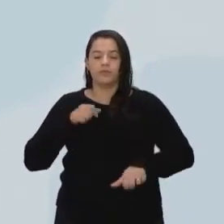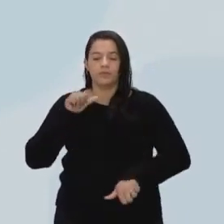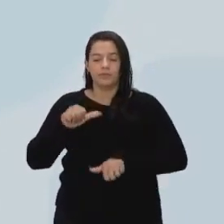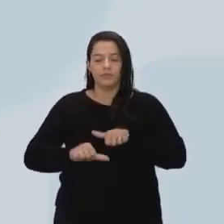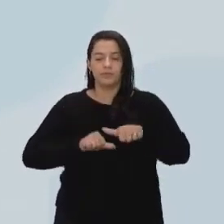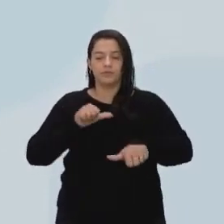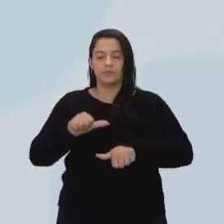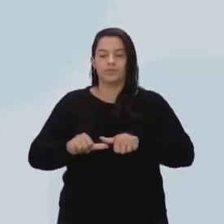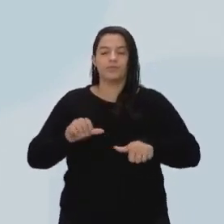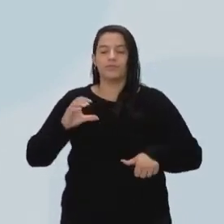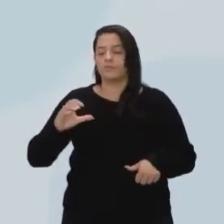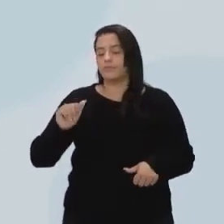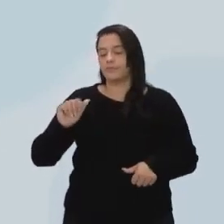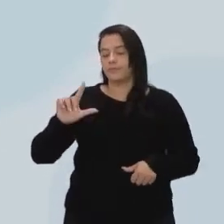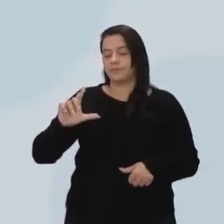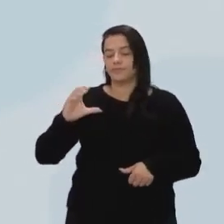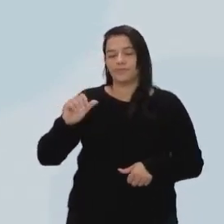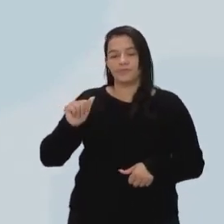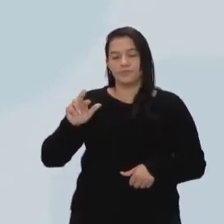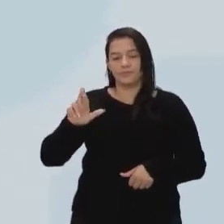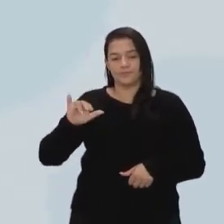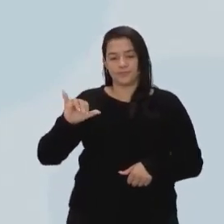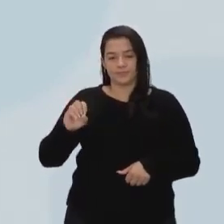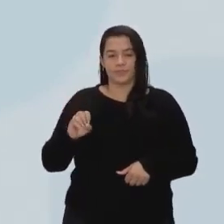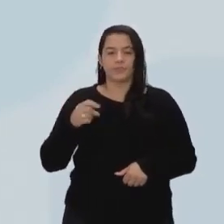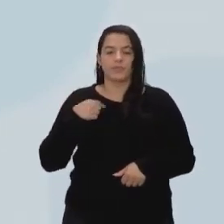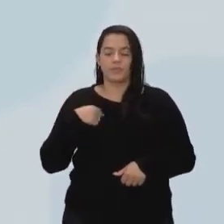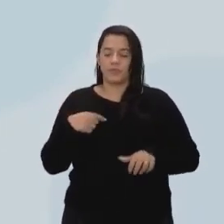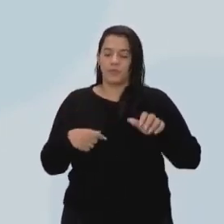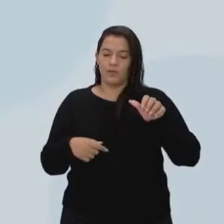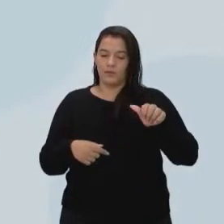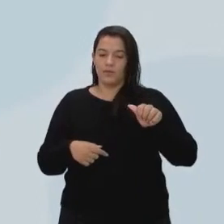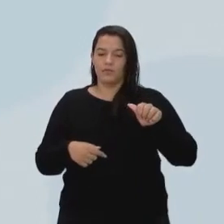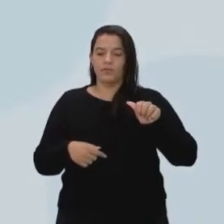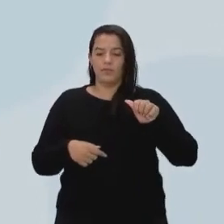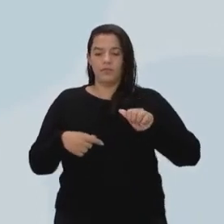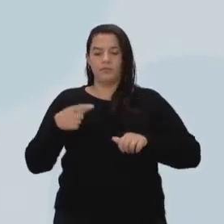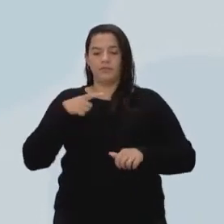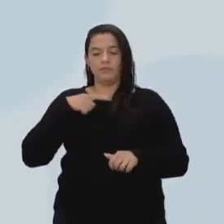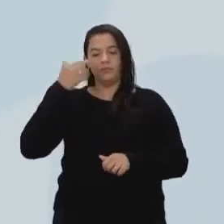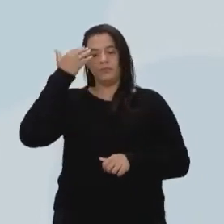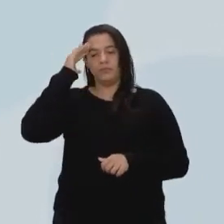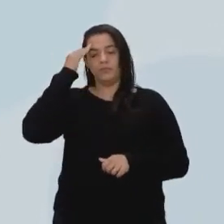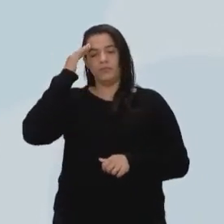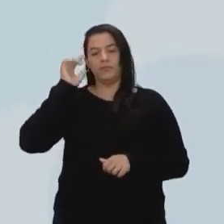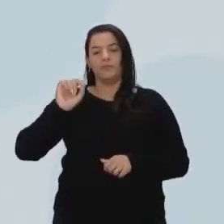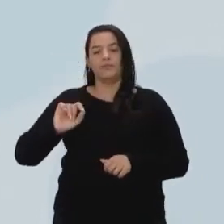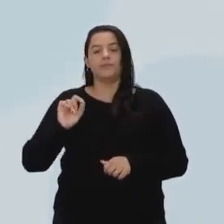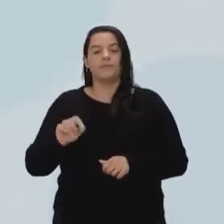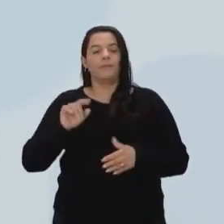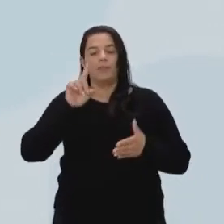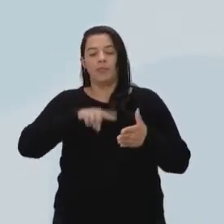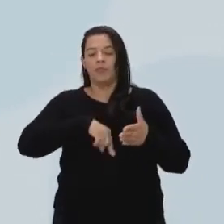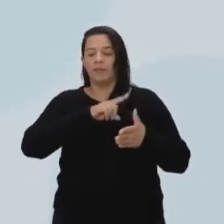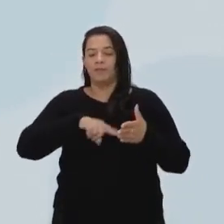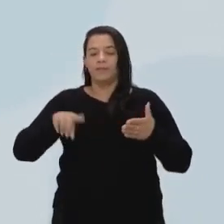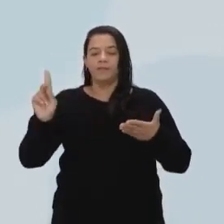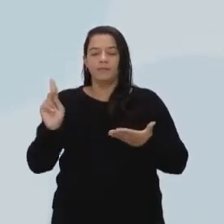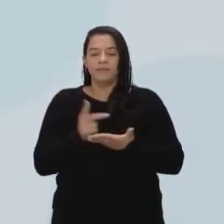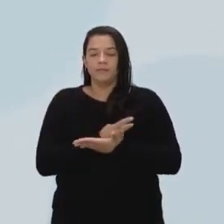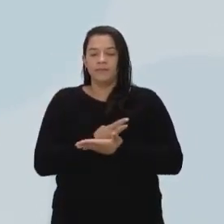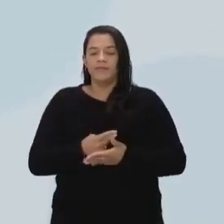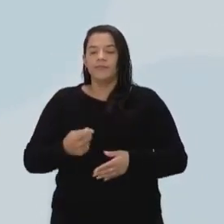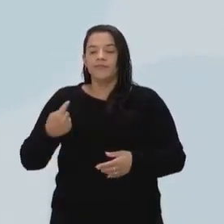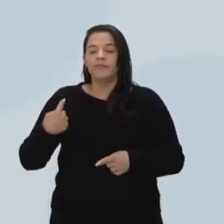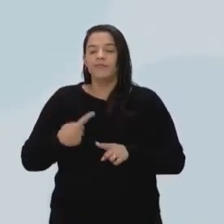do calcário em cal e gás carbônico. Então, a alternativa A, a gente, vamos entender que ela não seria correta,